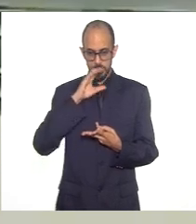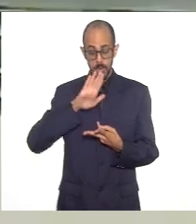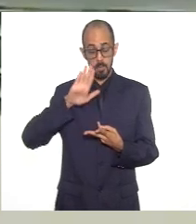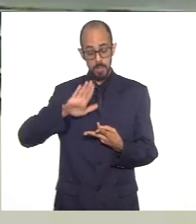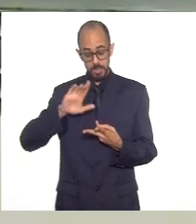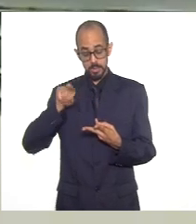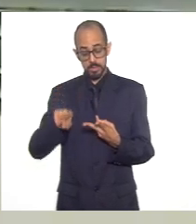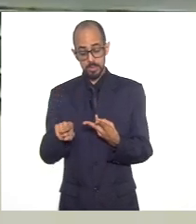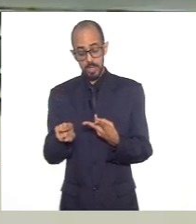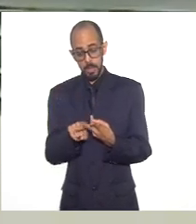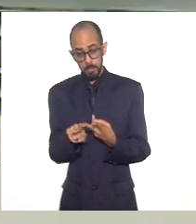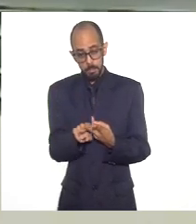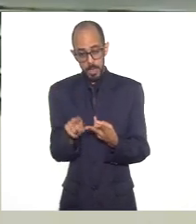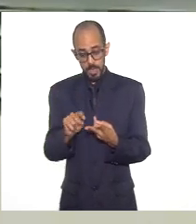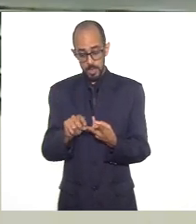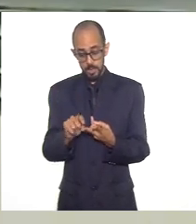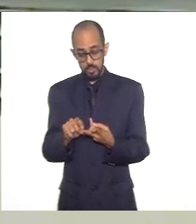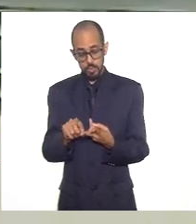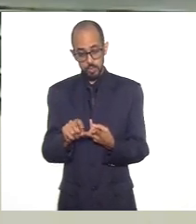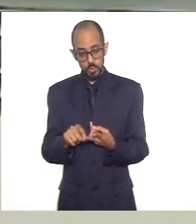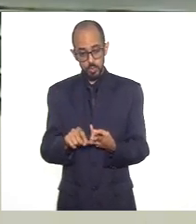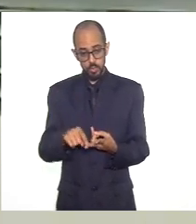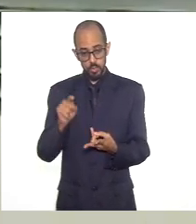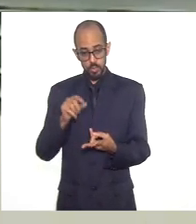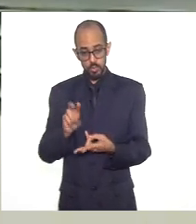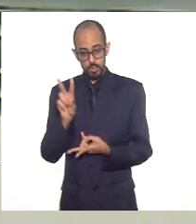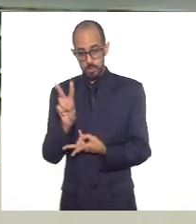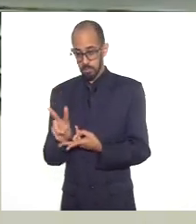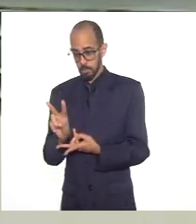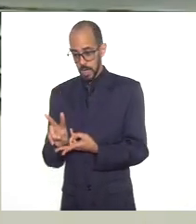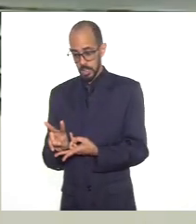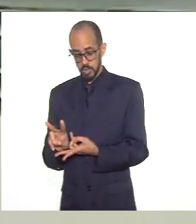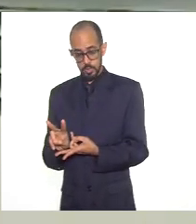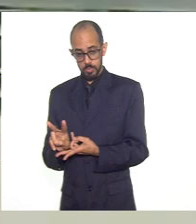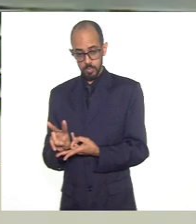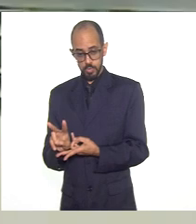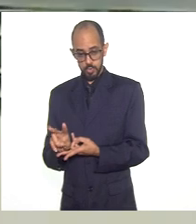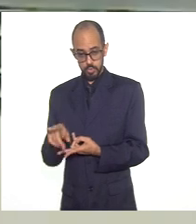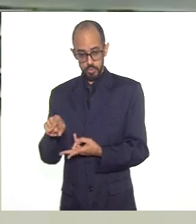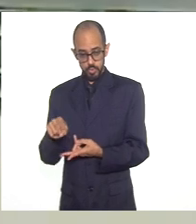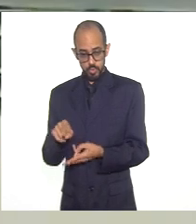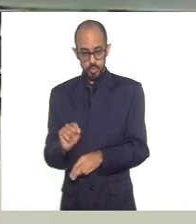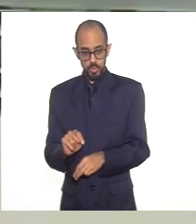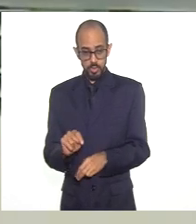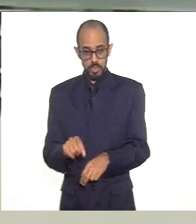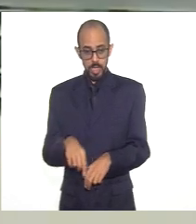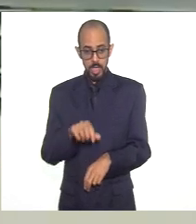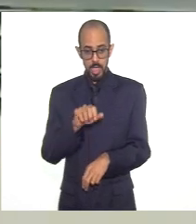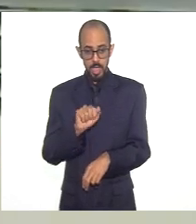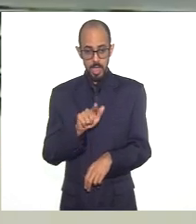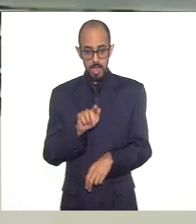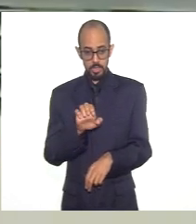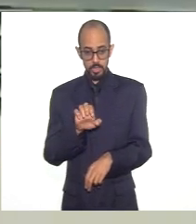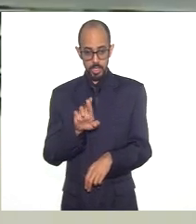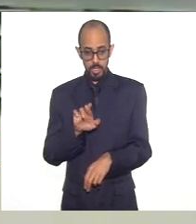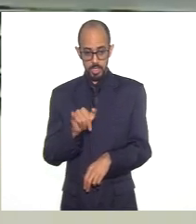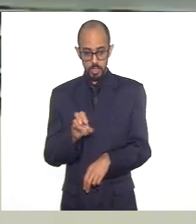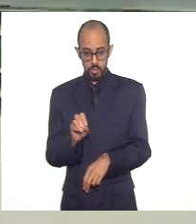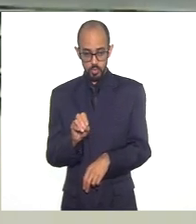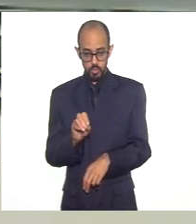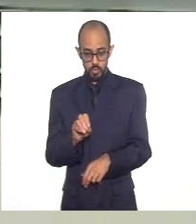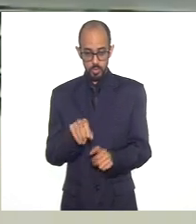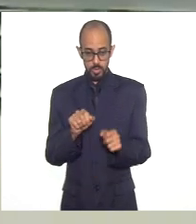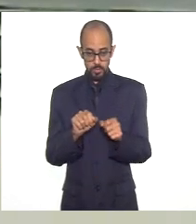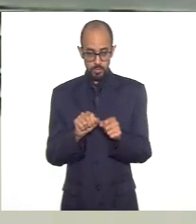também dos empréstimos que a AGRio está efetuando